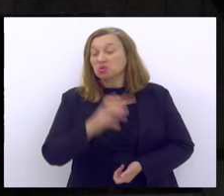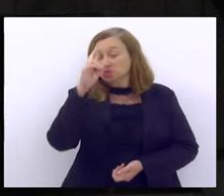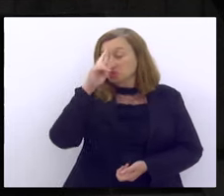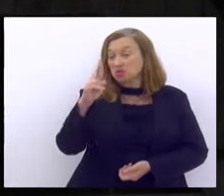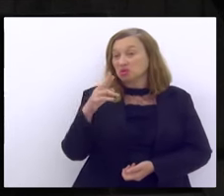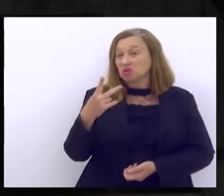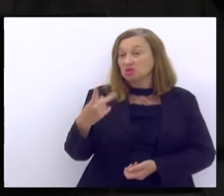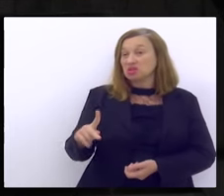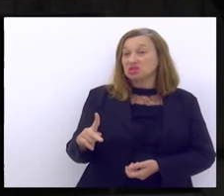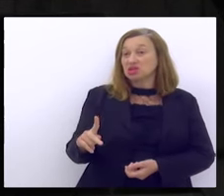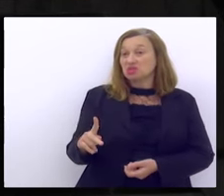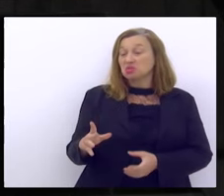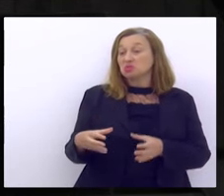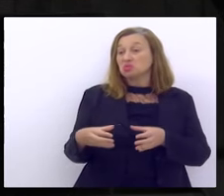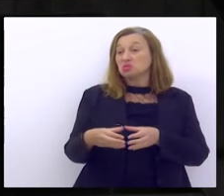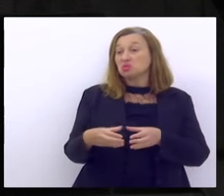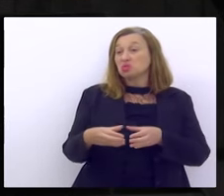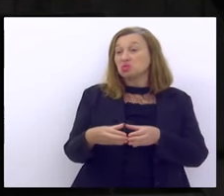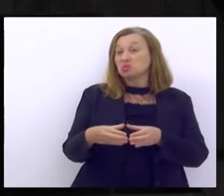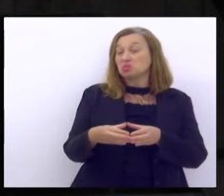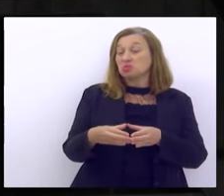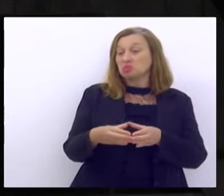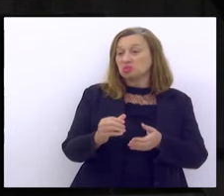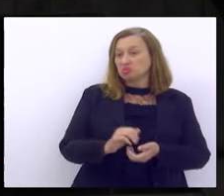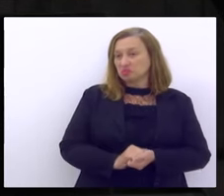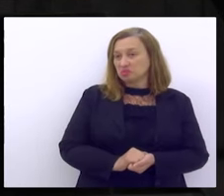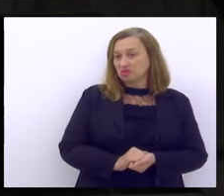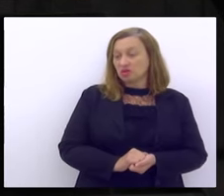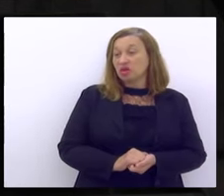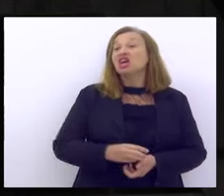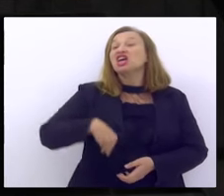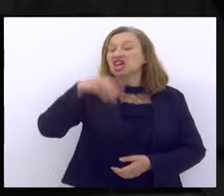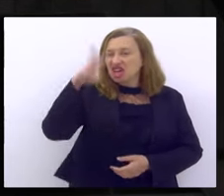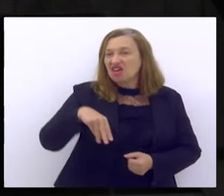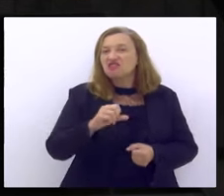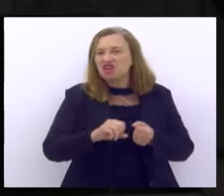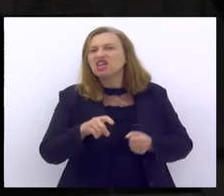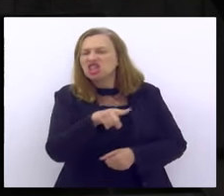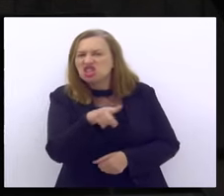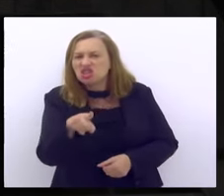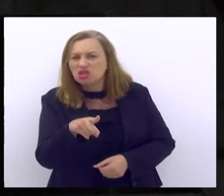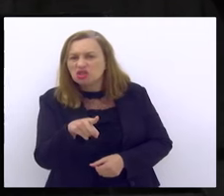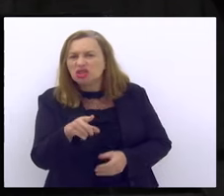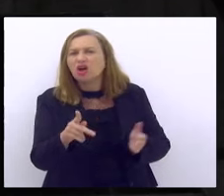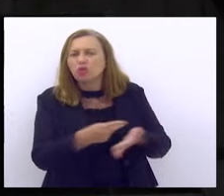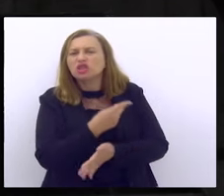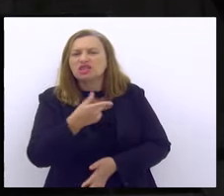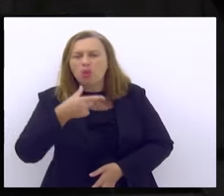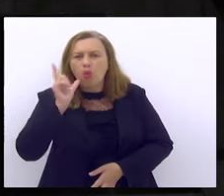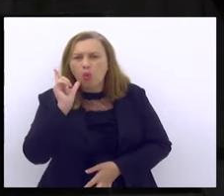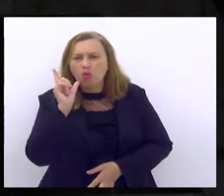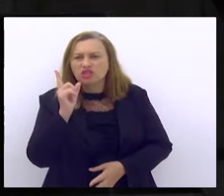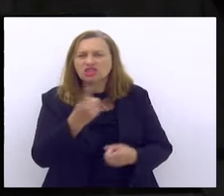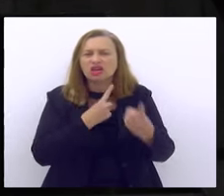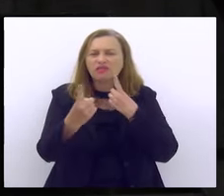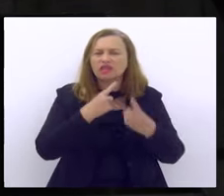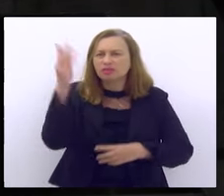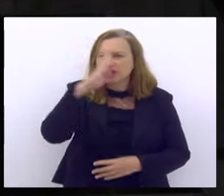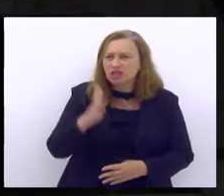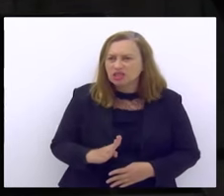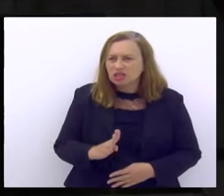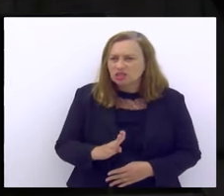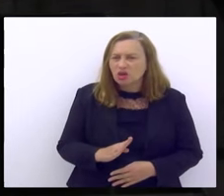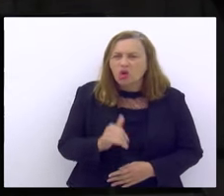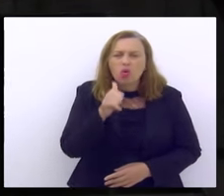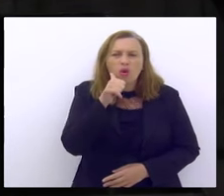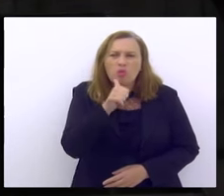capangas. Porque quem faz isso que aconteceu ontem na Avenida Brasil com